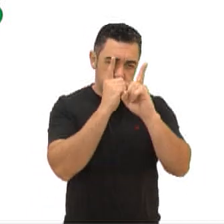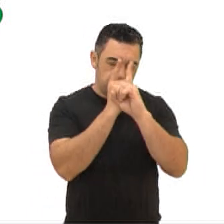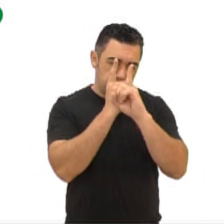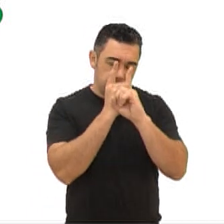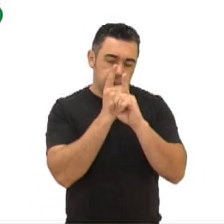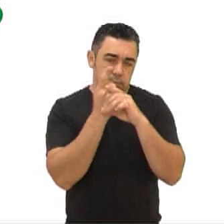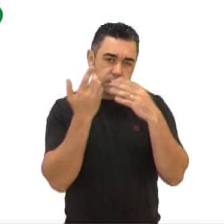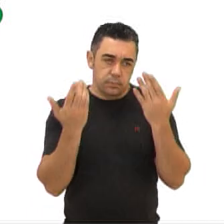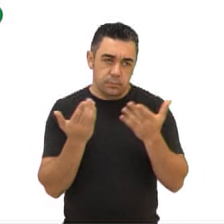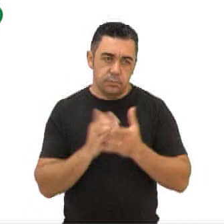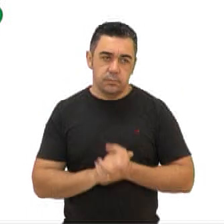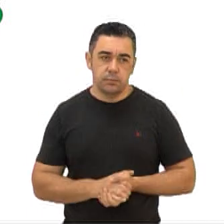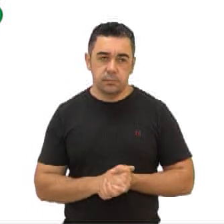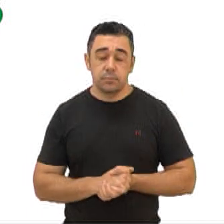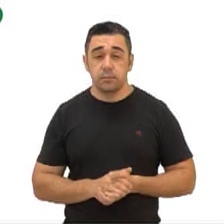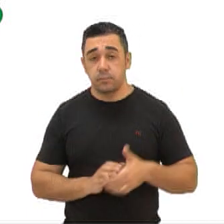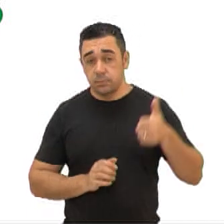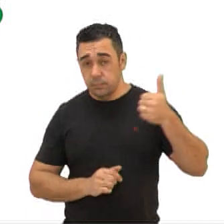identificar que